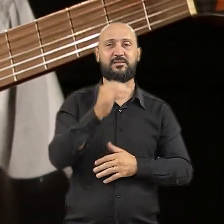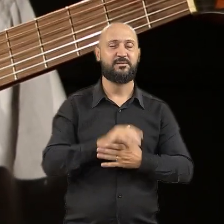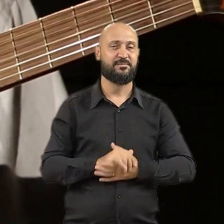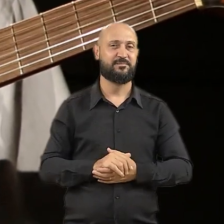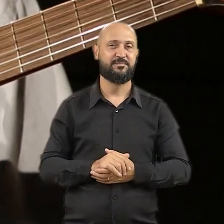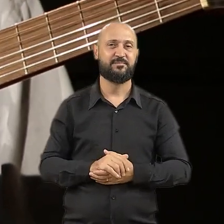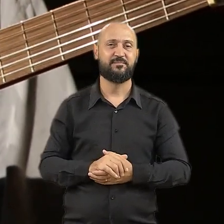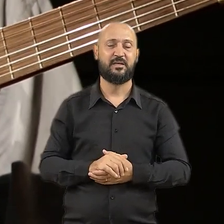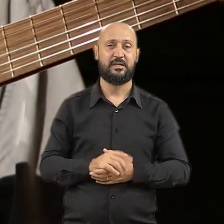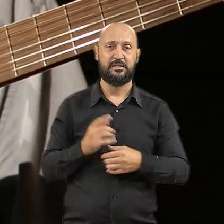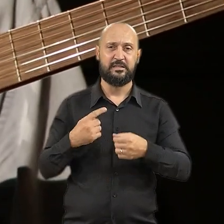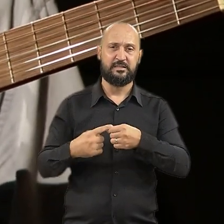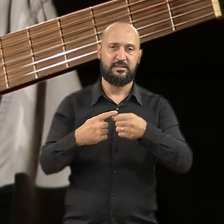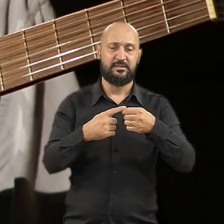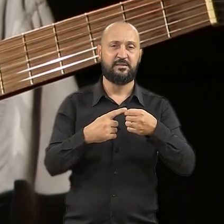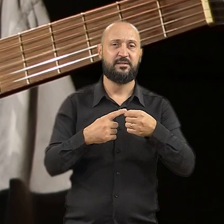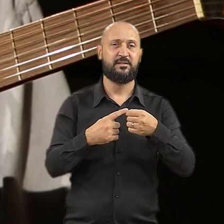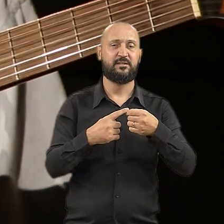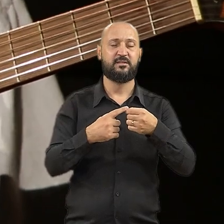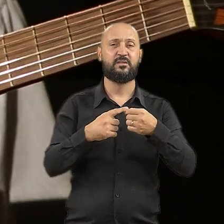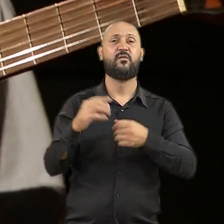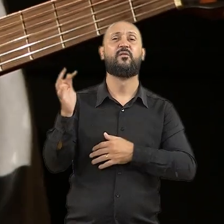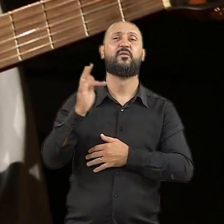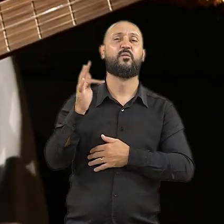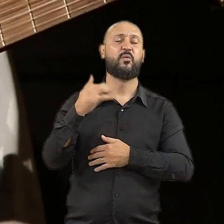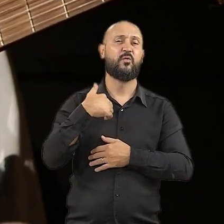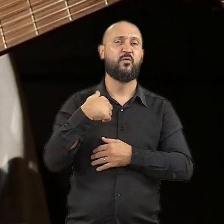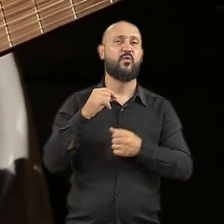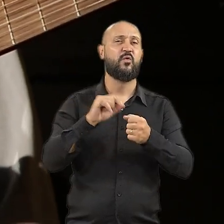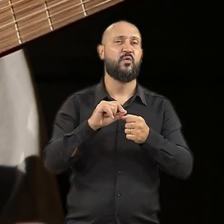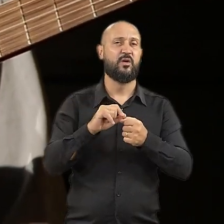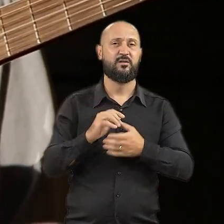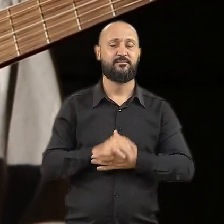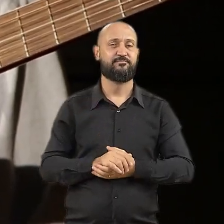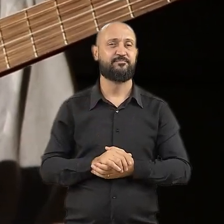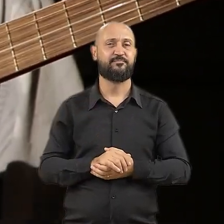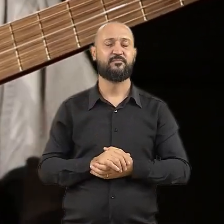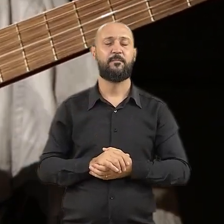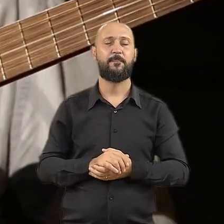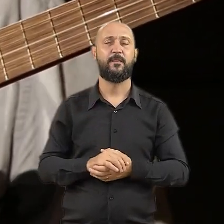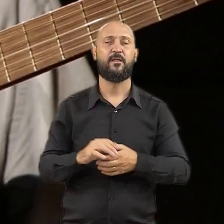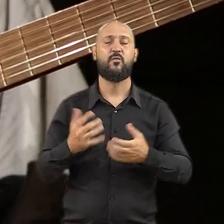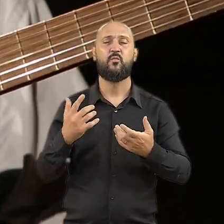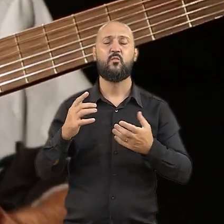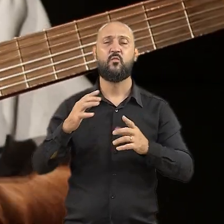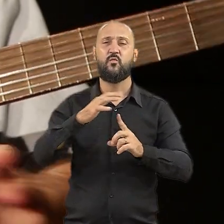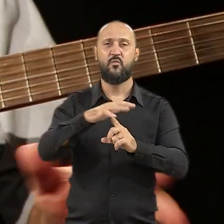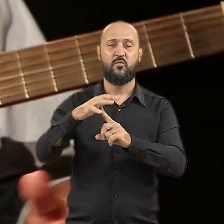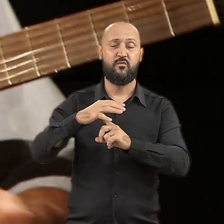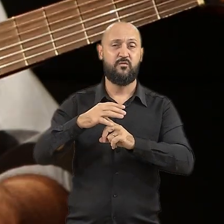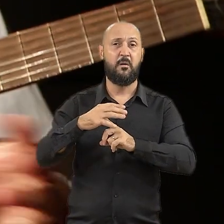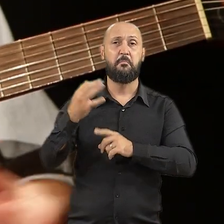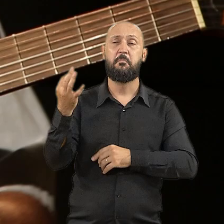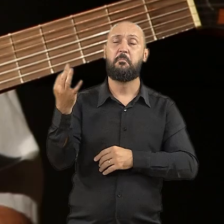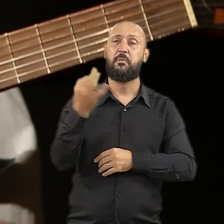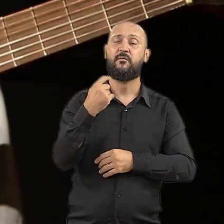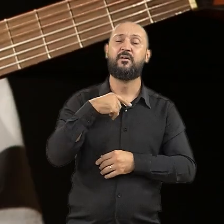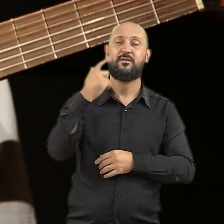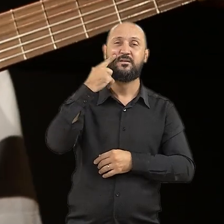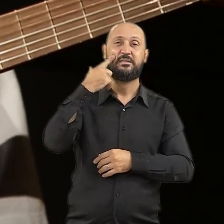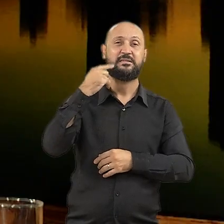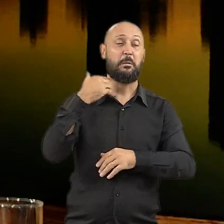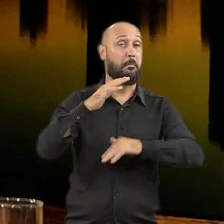exemplo, aí em Santos, na universidade, nós fiz um festival lá que foi o ápice dessa carreira